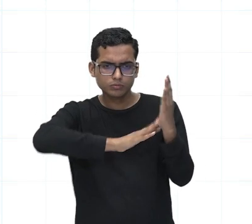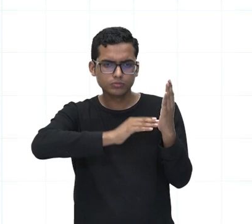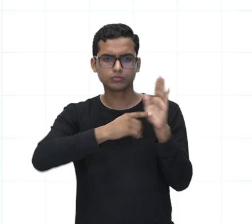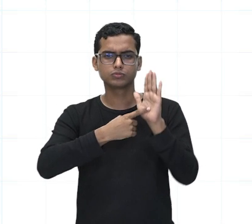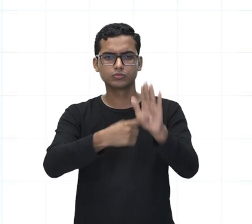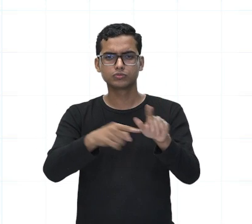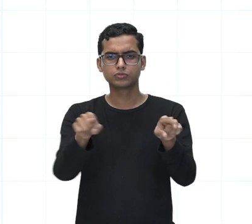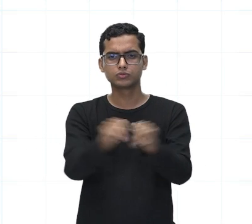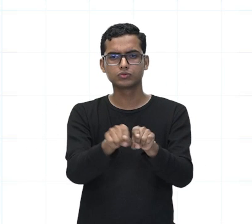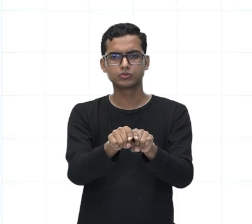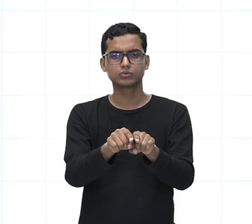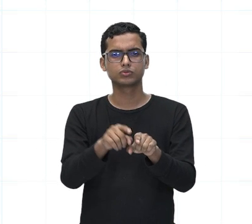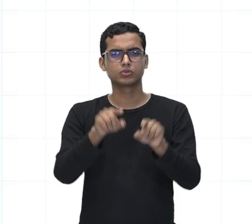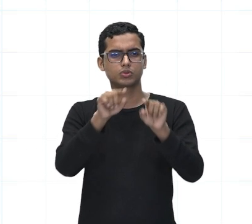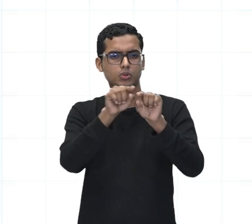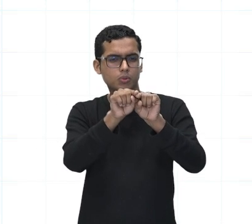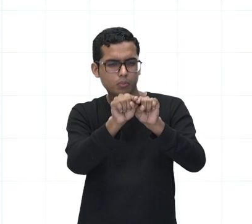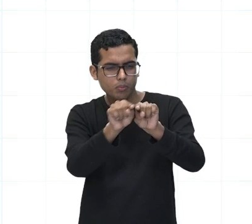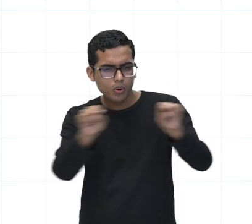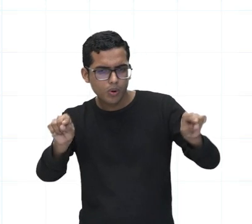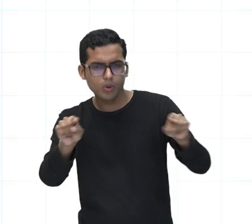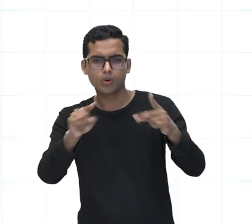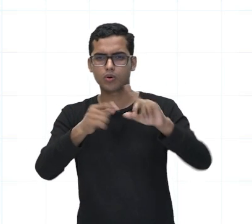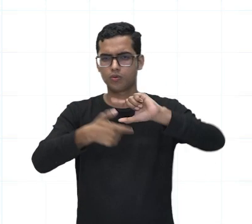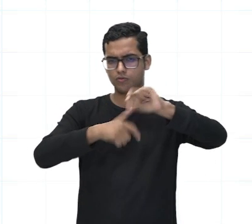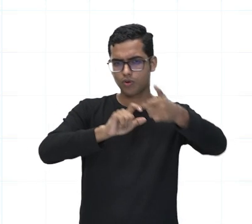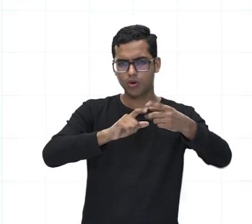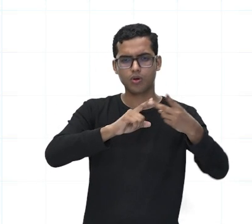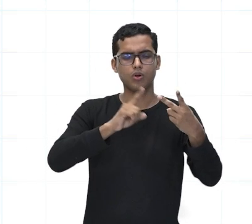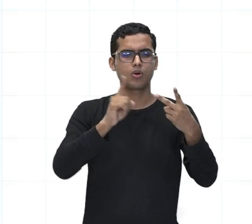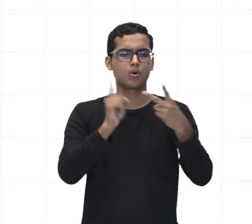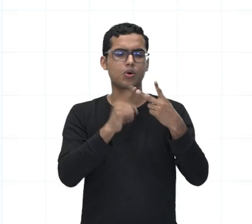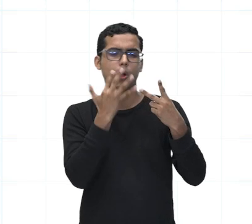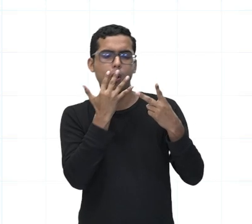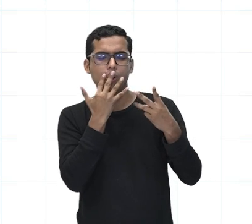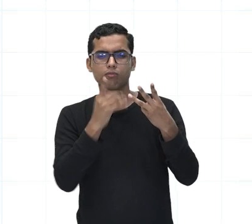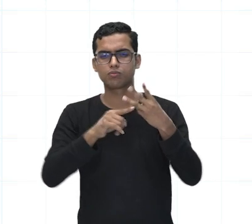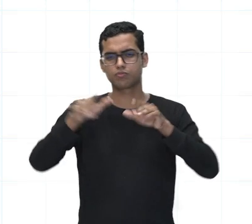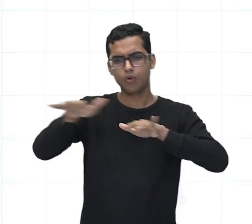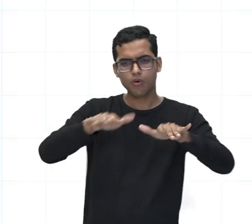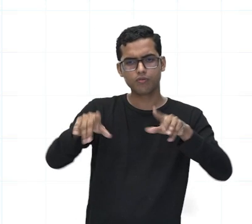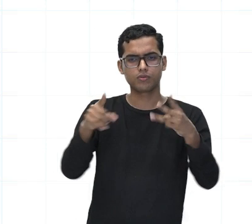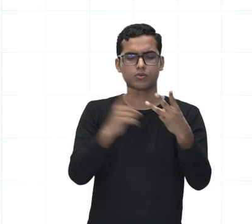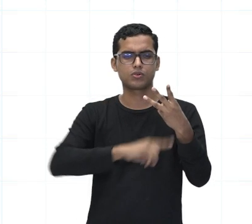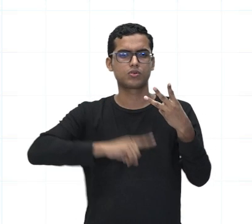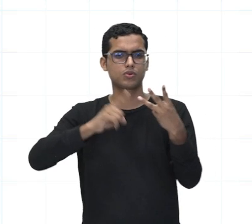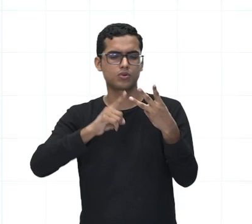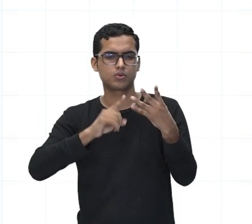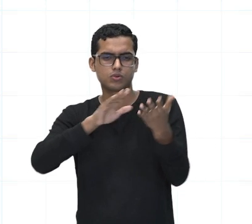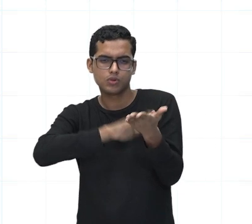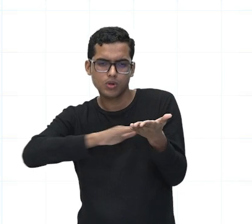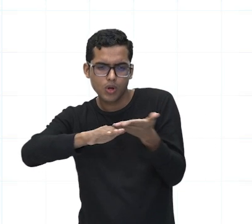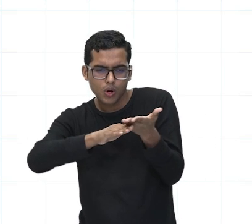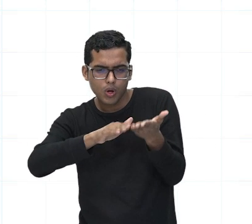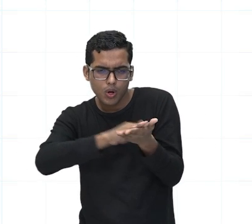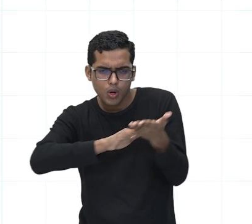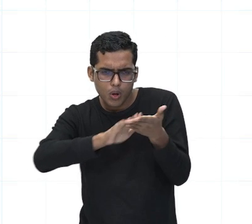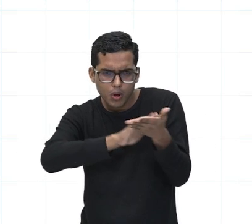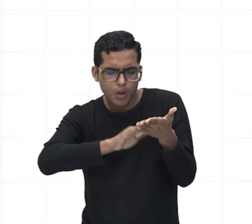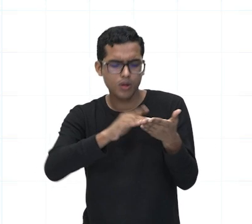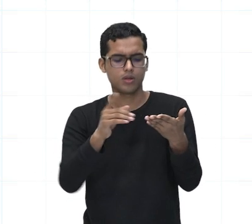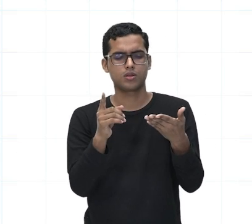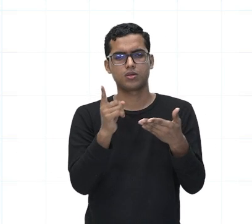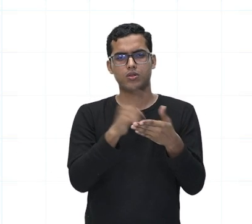o ponto, a linha, a forma, a cor, movimento, textura, espaço e